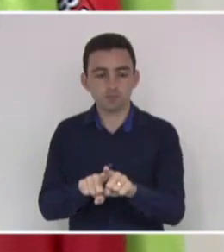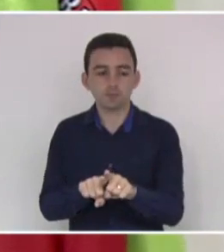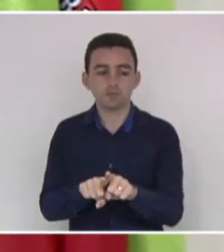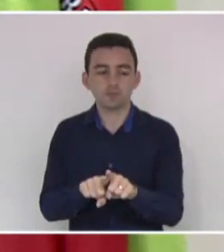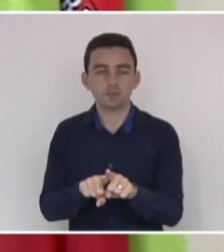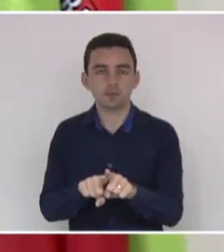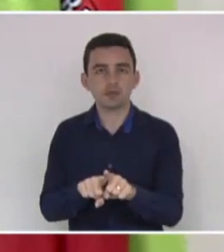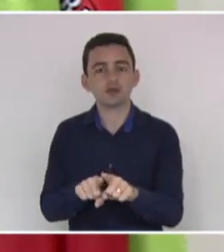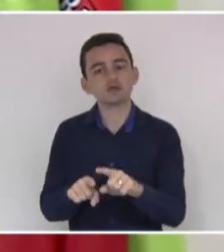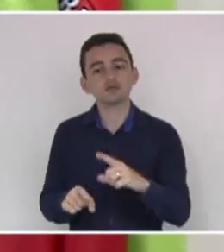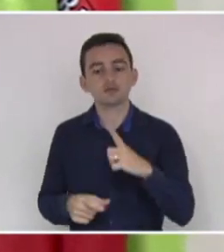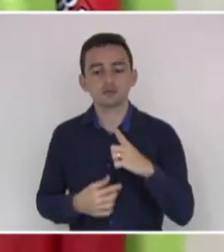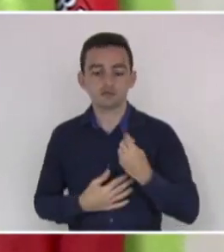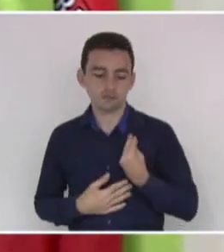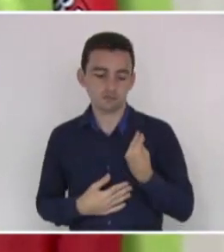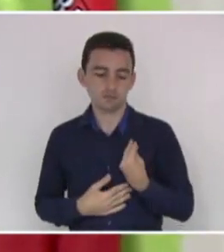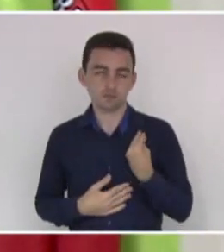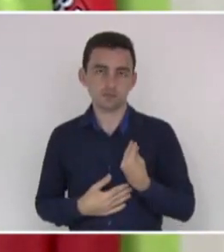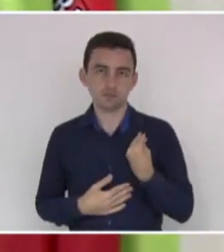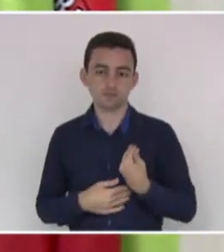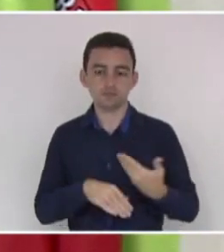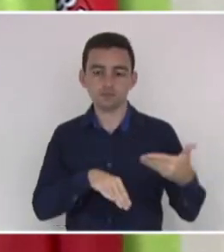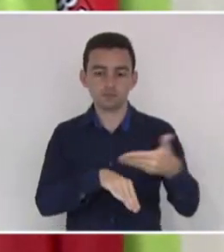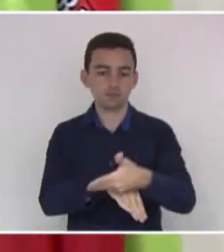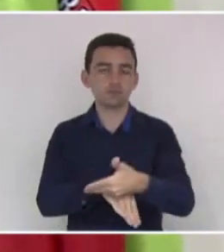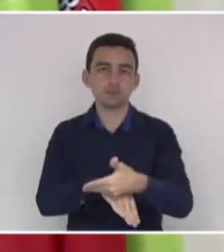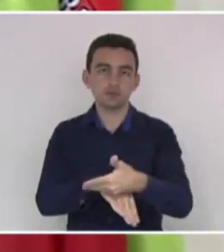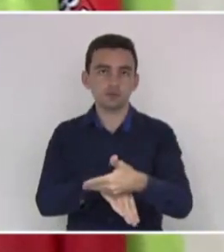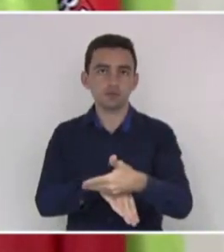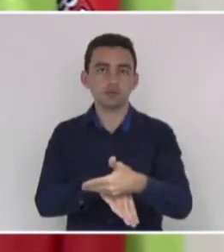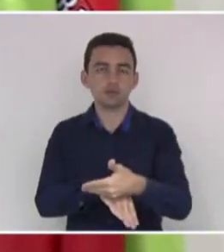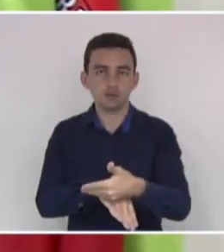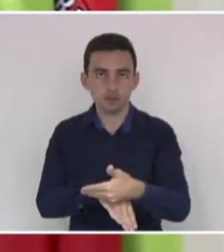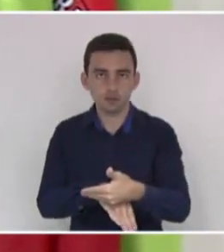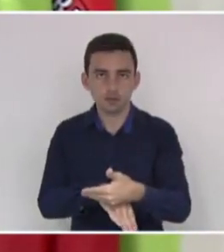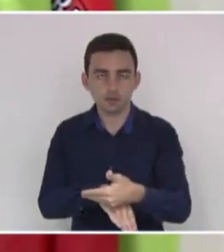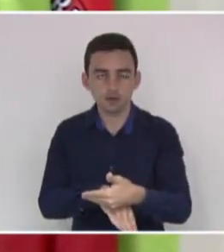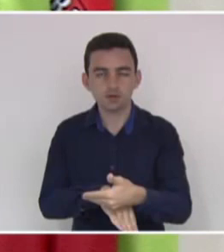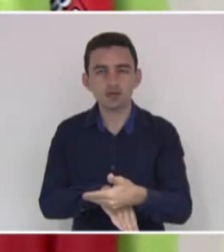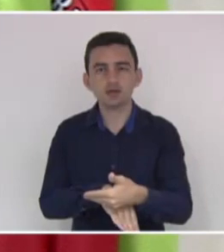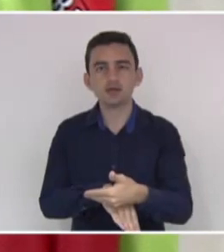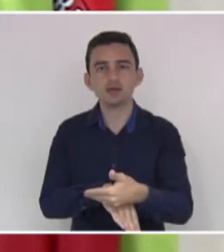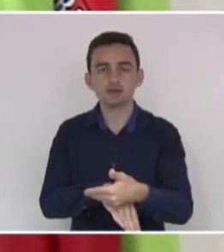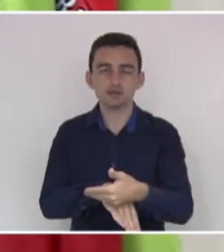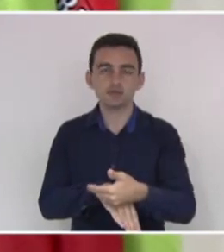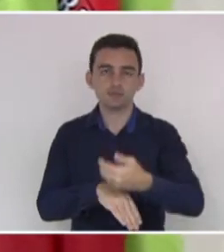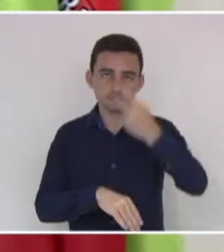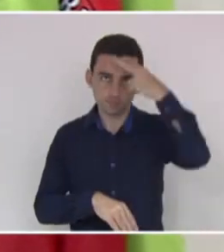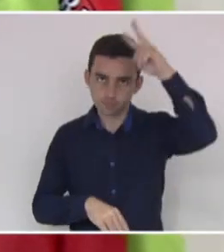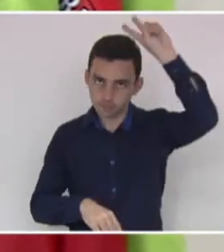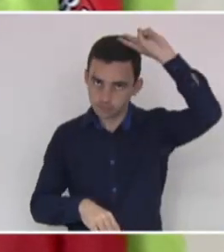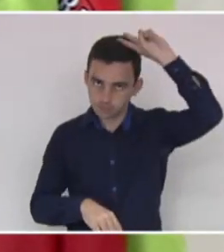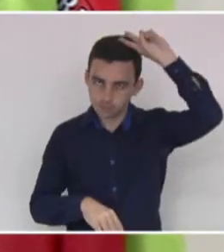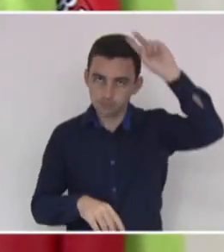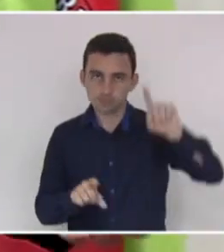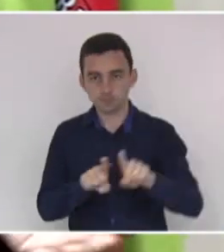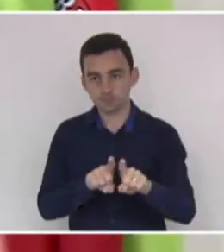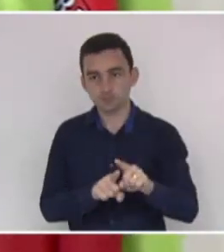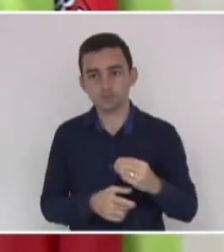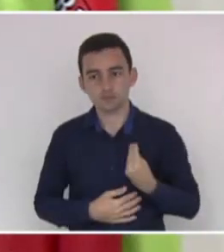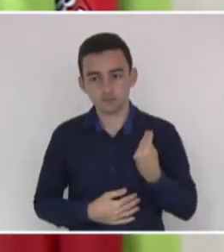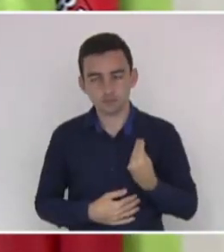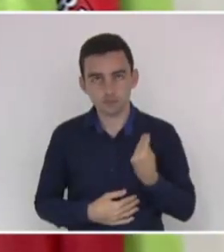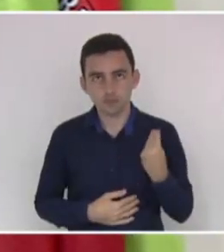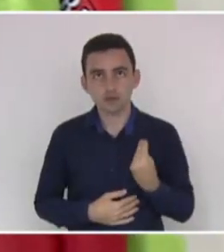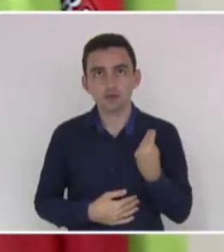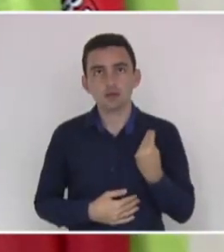Teremos a presença do secretário Dr. Vicente Caro Preso e, claro